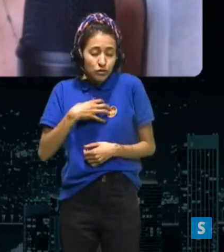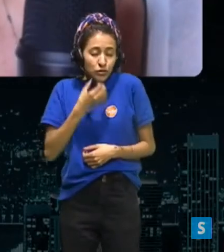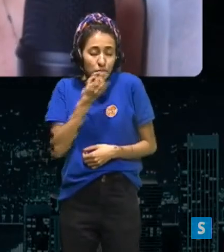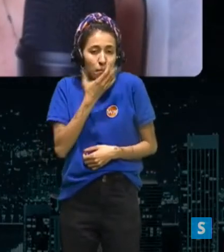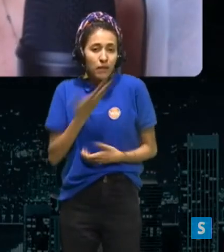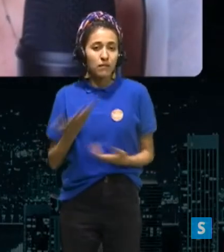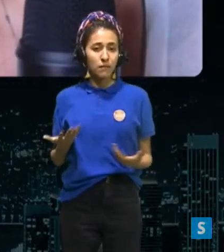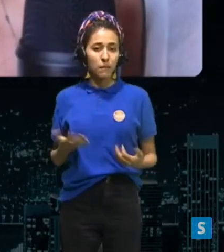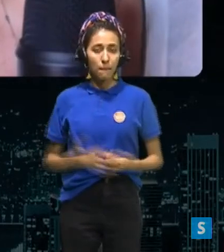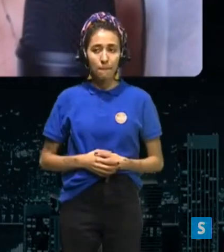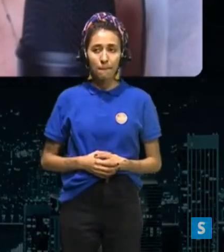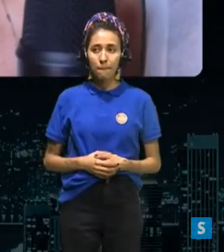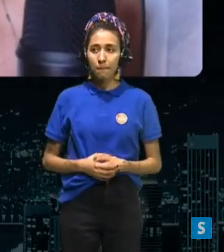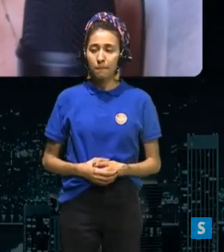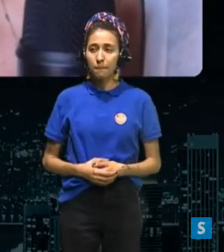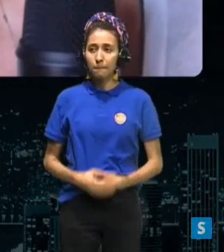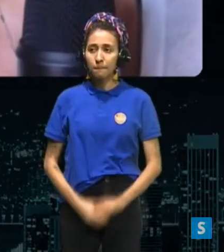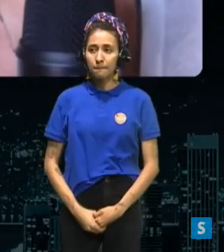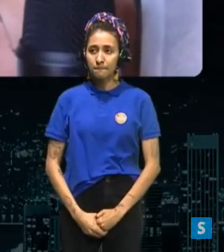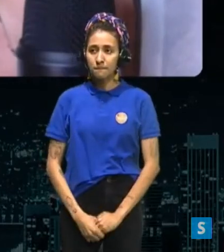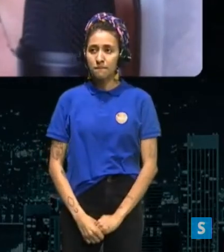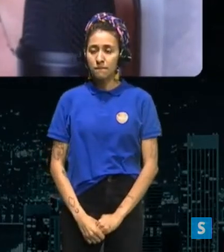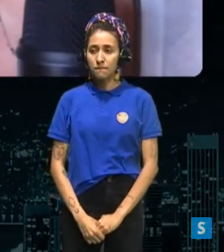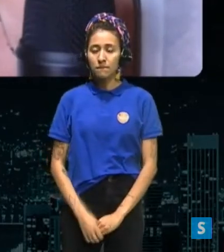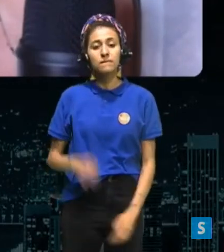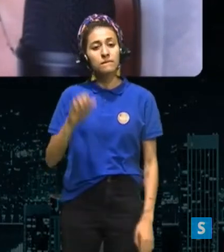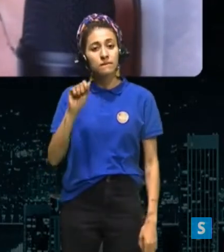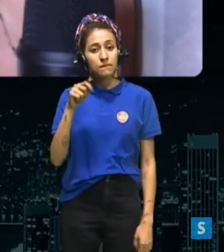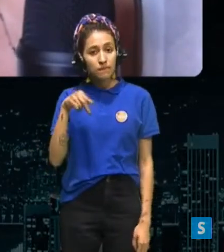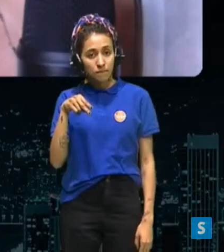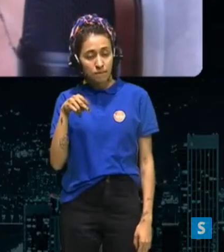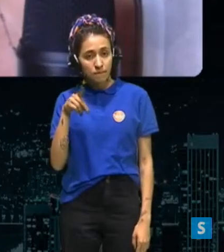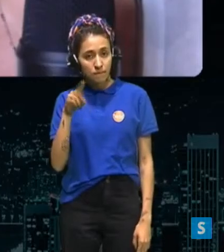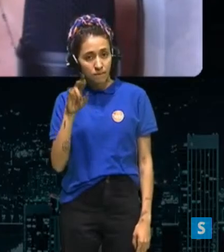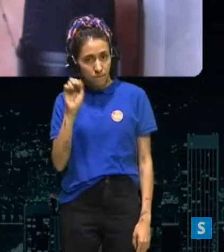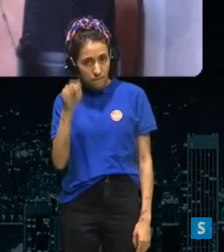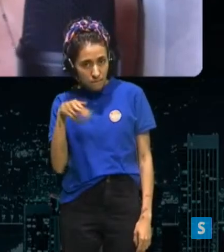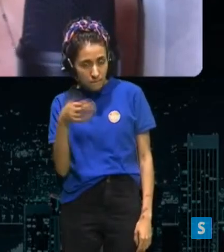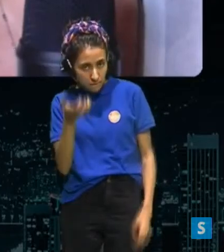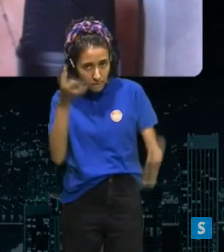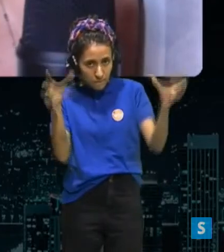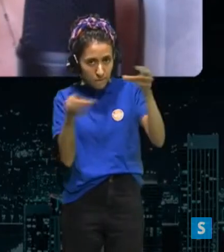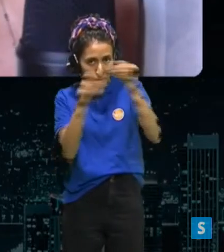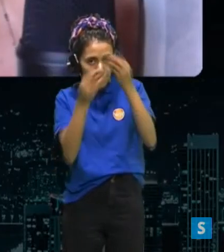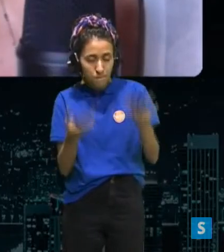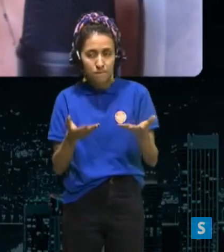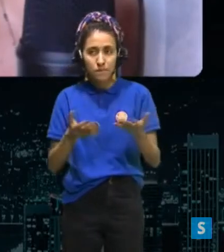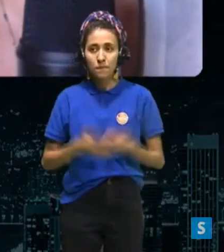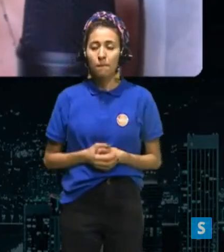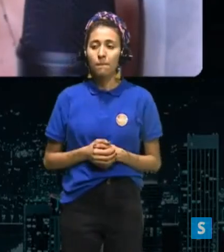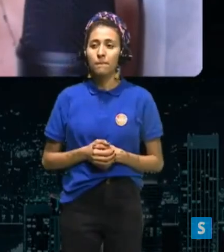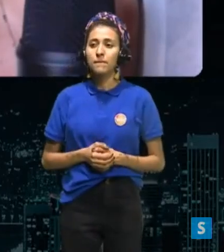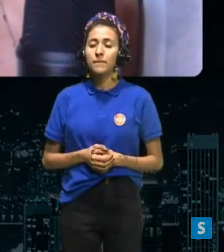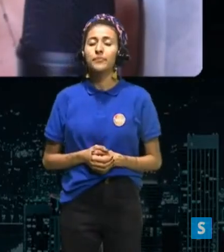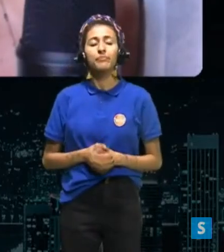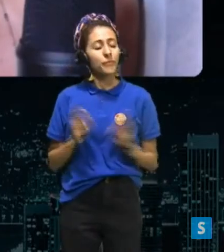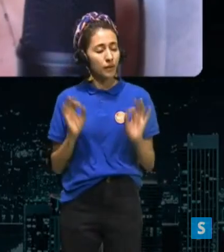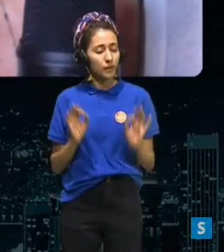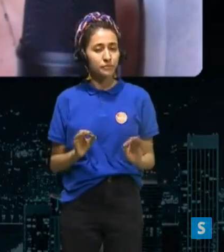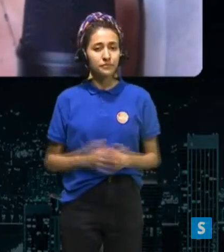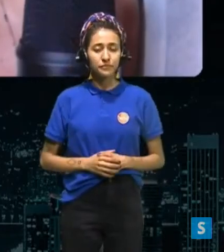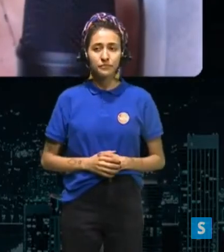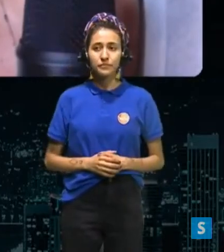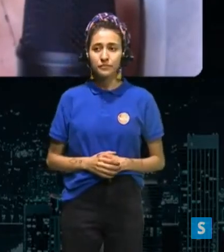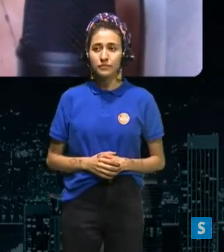nesse caminho também o drinque alguma coisinha aí com certeza bom